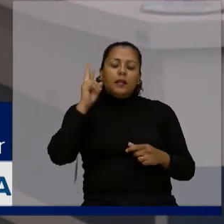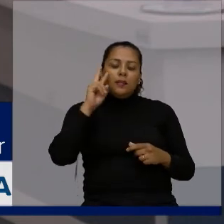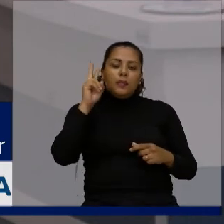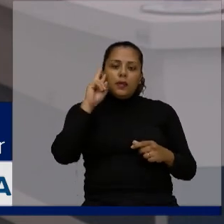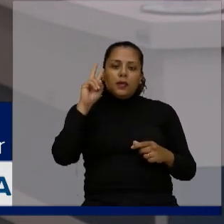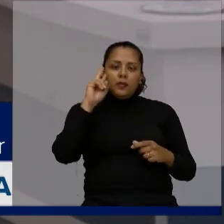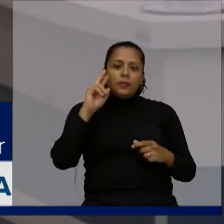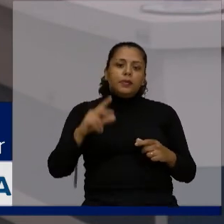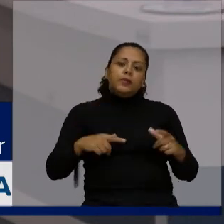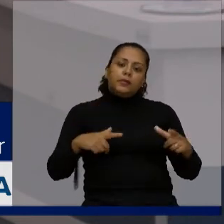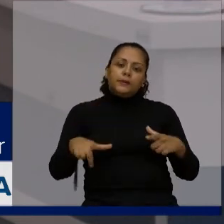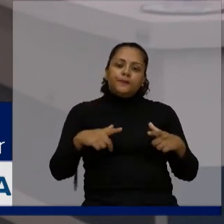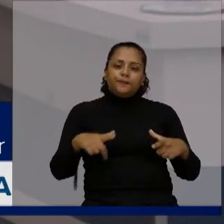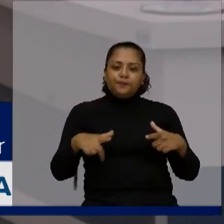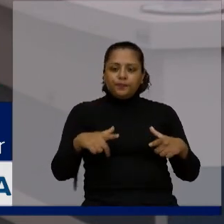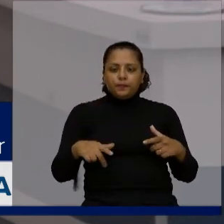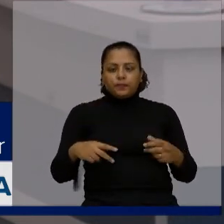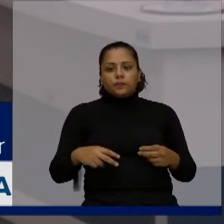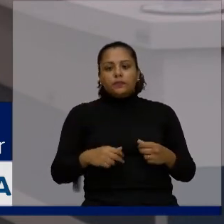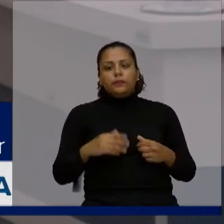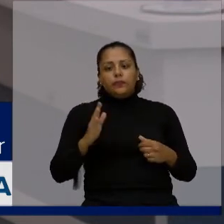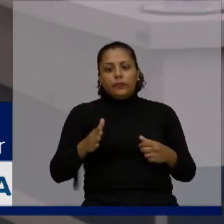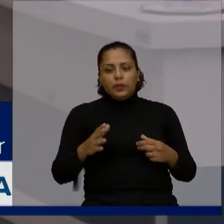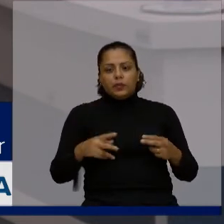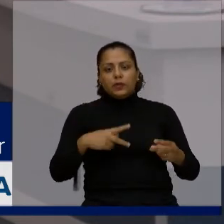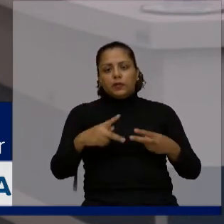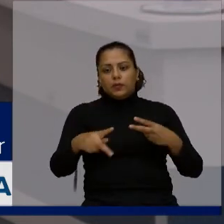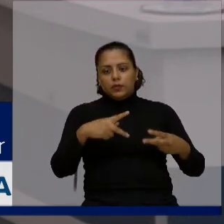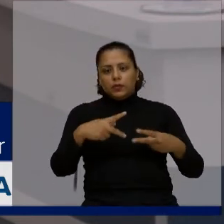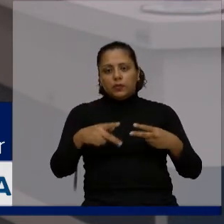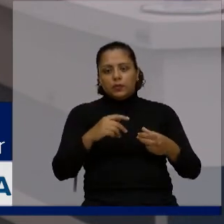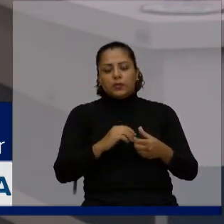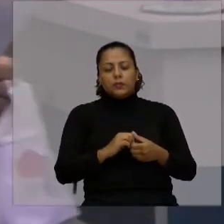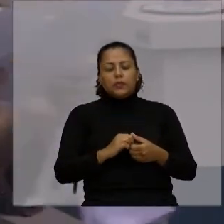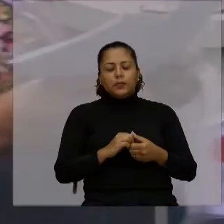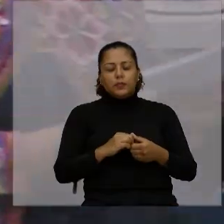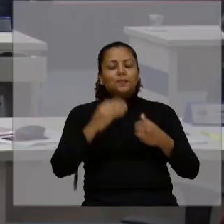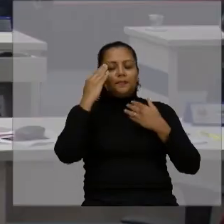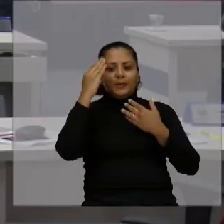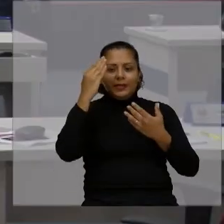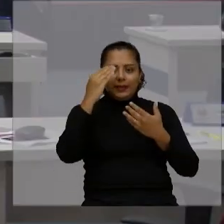pelos trabalhos que ele fez na cidade de São José dos Campos. Obrigada.